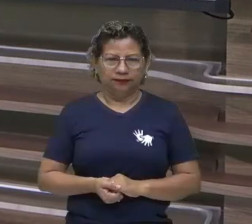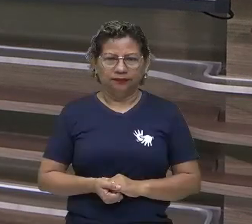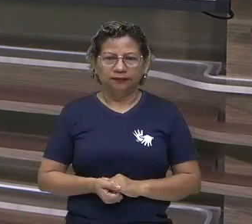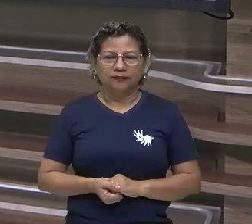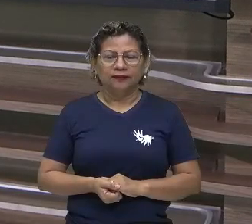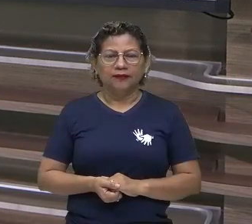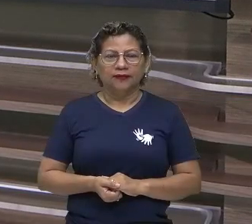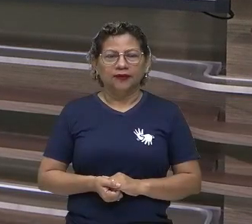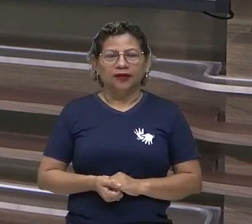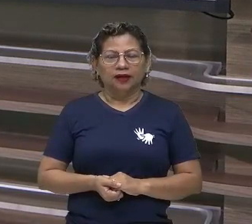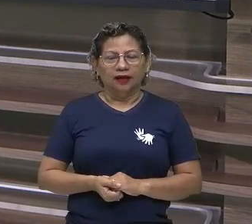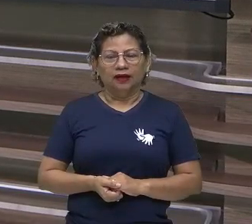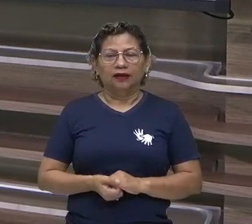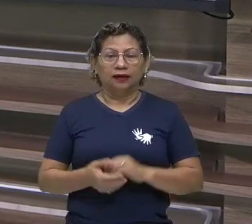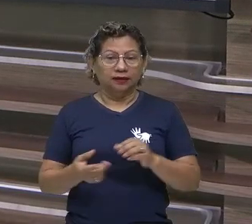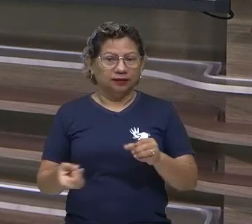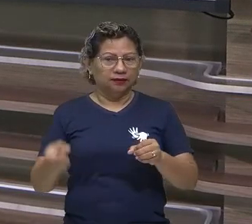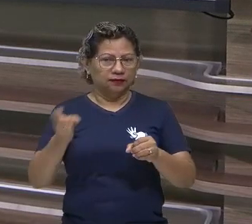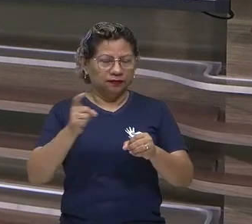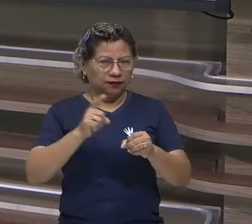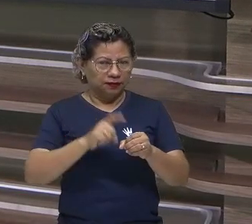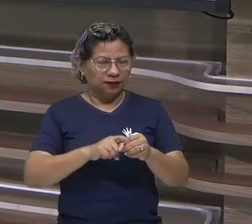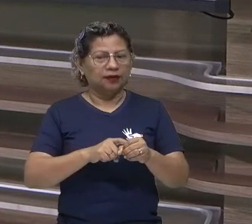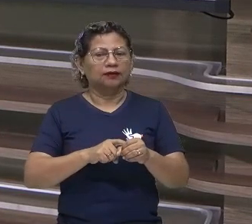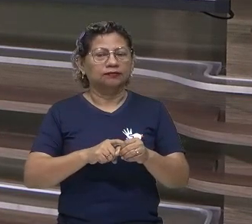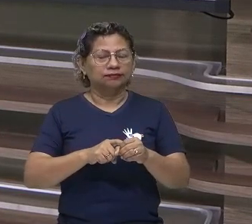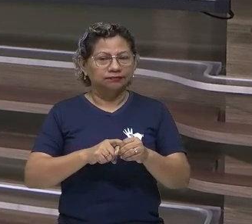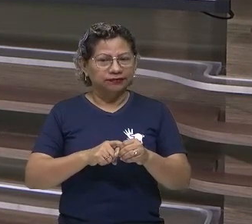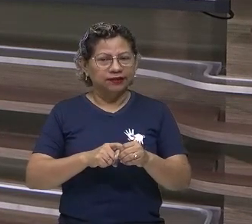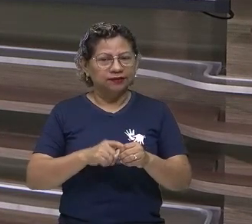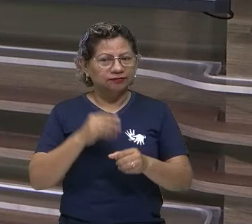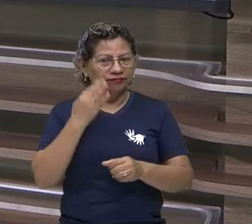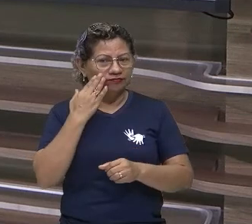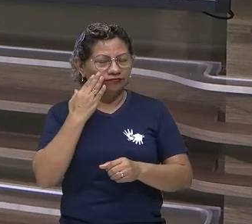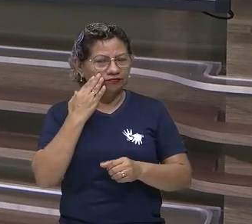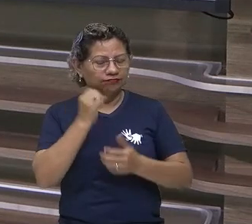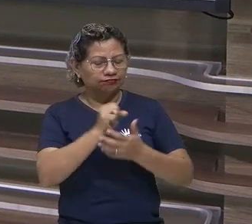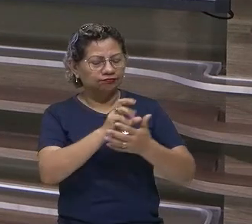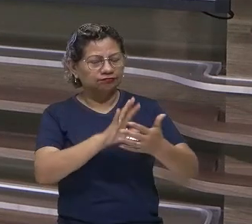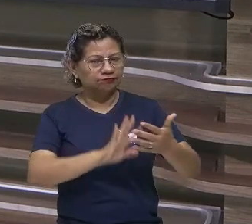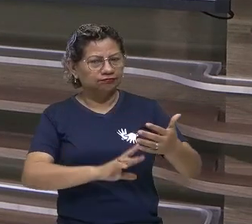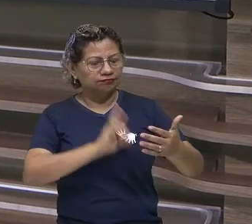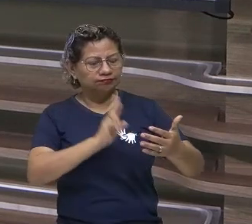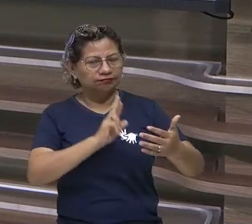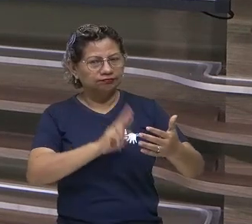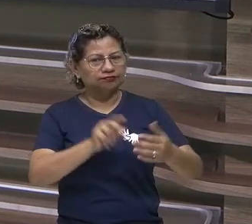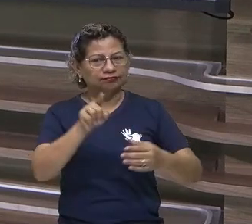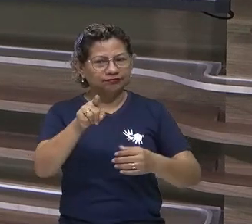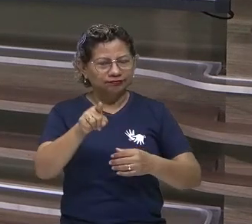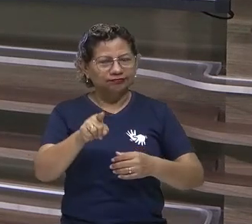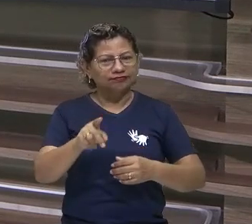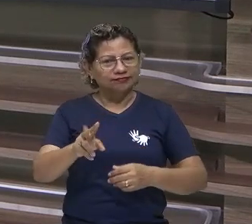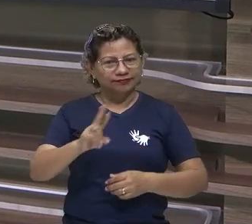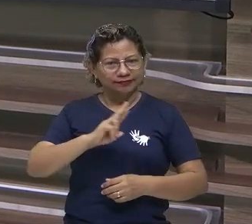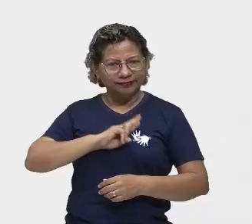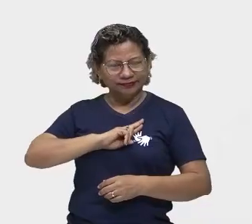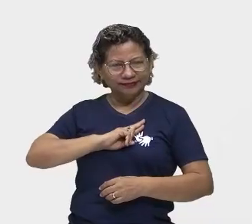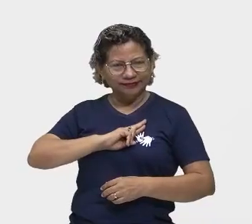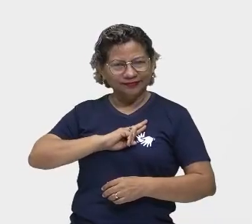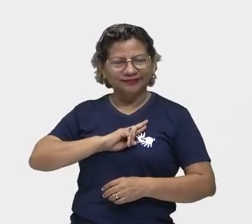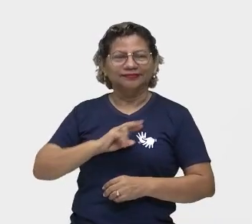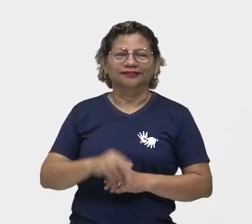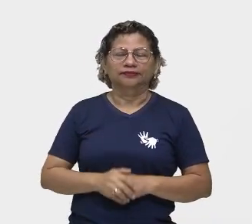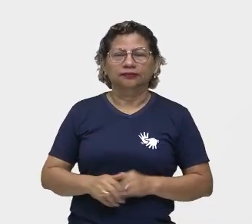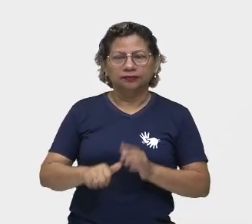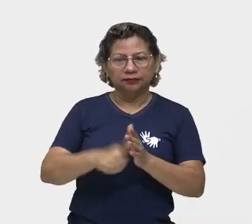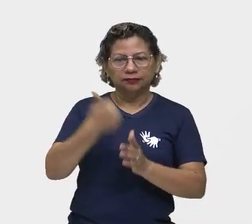muito bem Estamos de volta aí para nossa interatividade deixamos com vocês duas questões sobre o sistema esquelético a